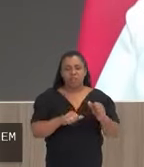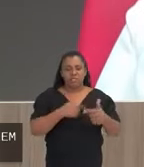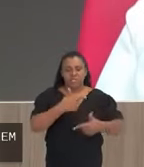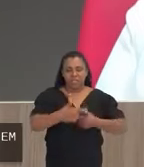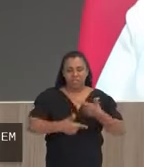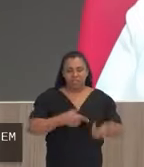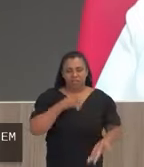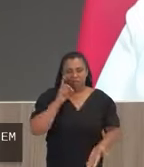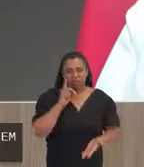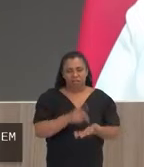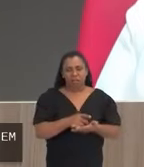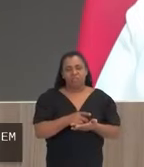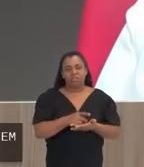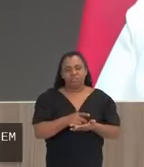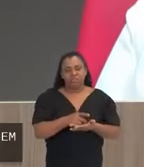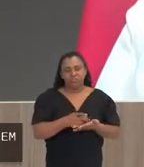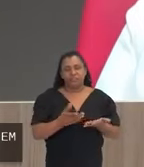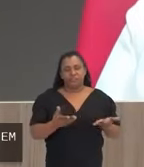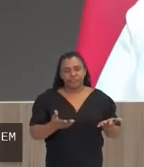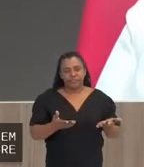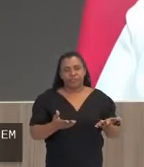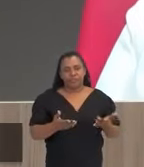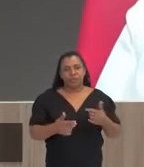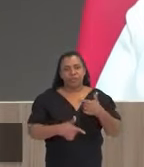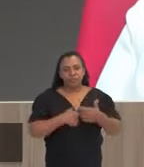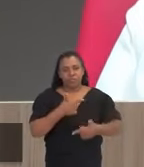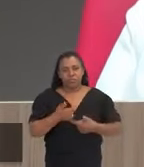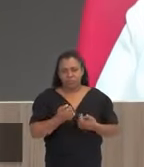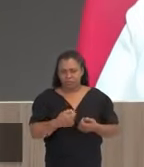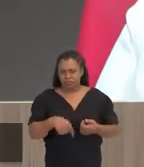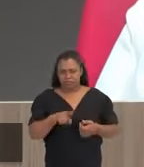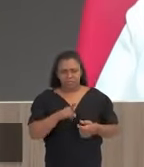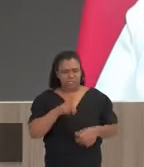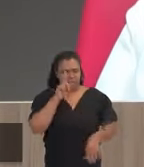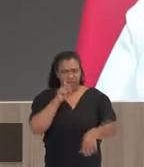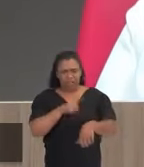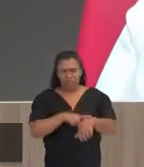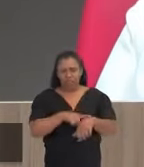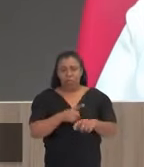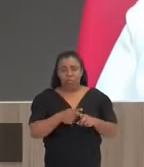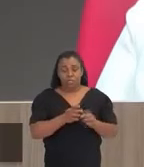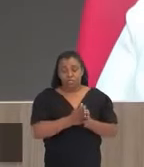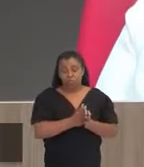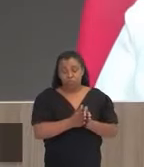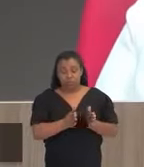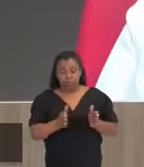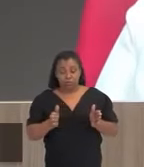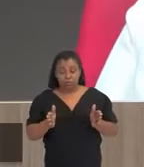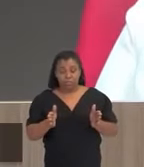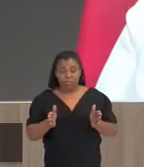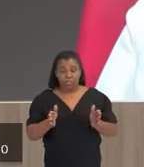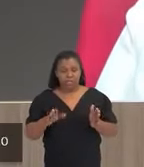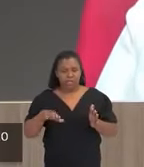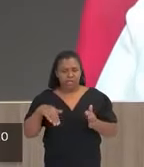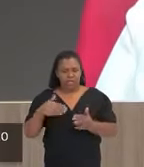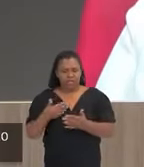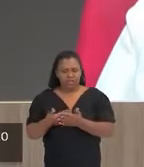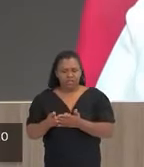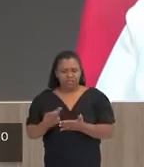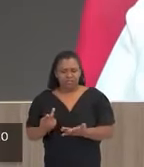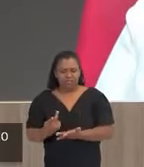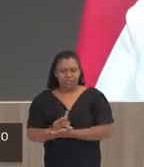vínculo de emprego ele não necessita ser requerido de imediato, porque tem um prazo prescricional, até lá o estagiário ainda tem